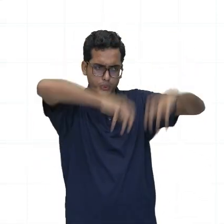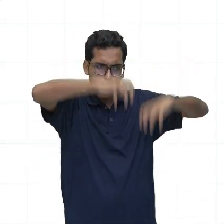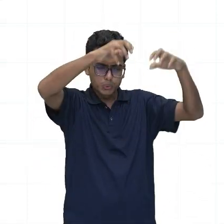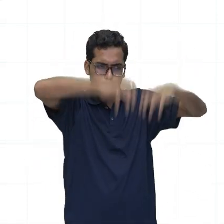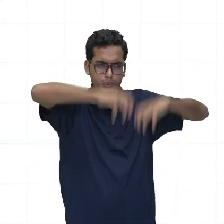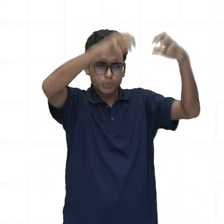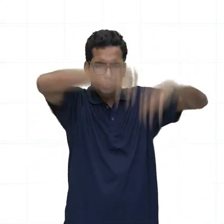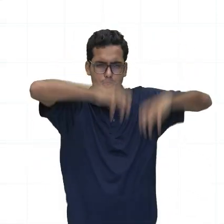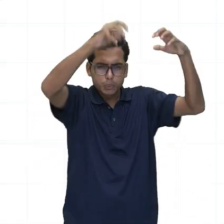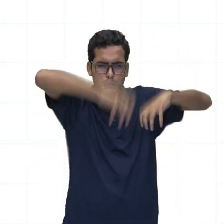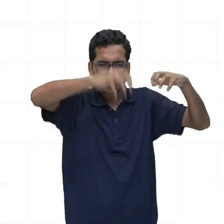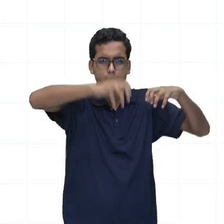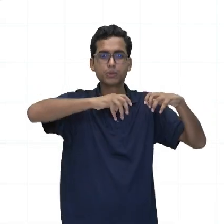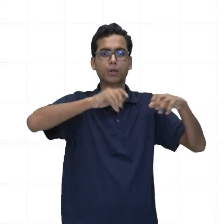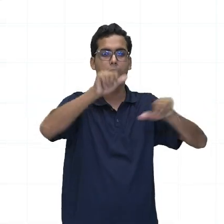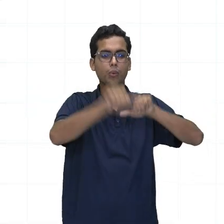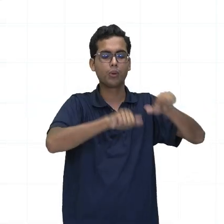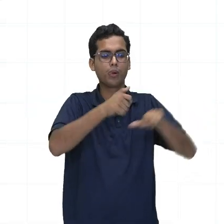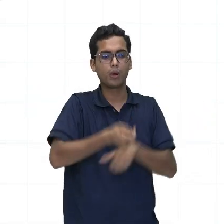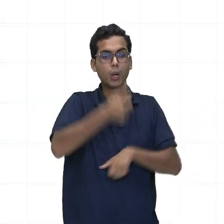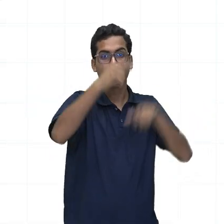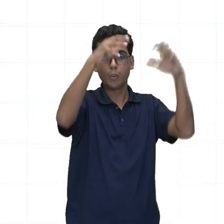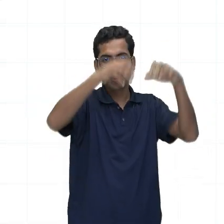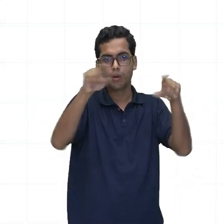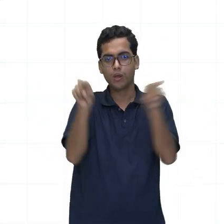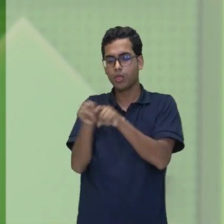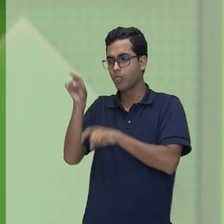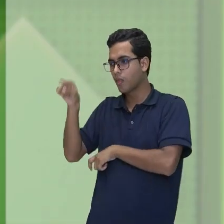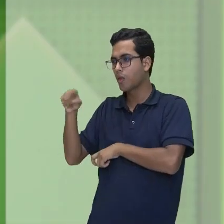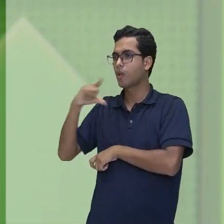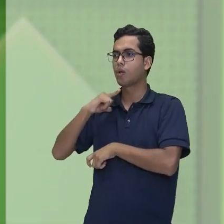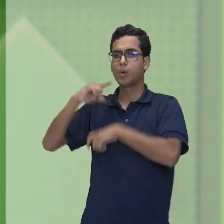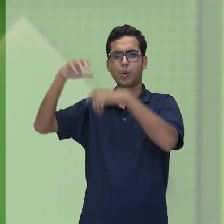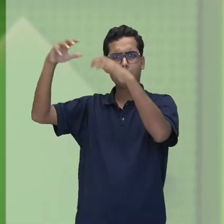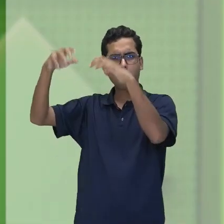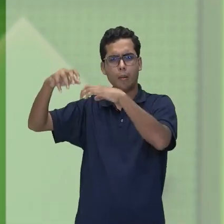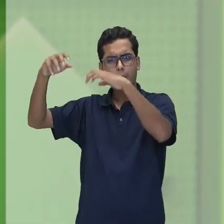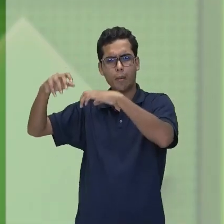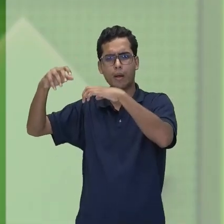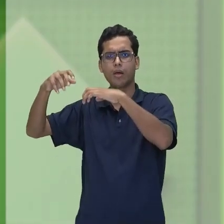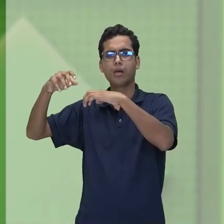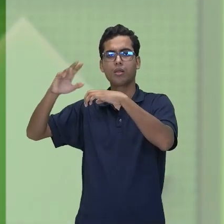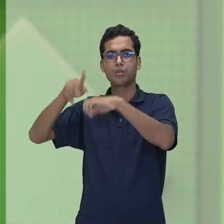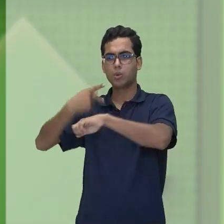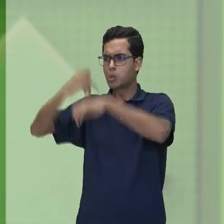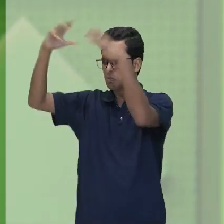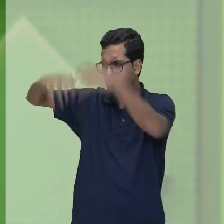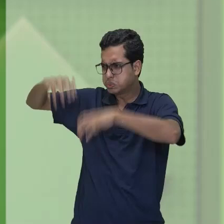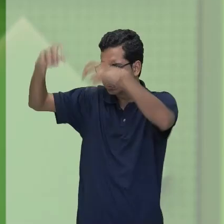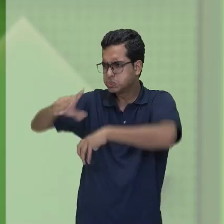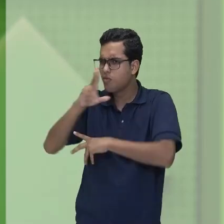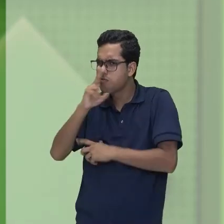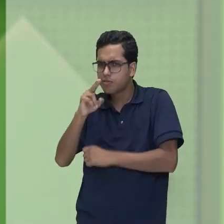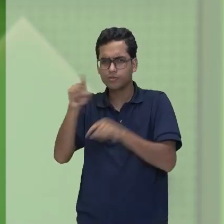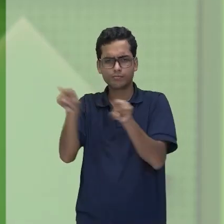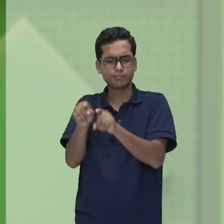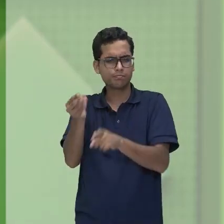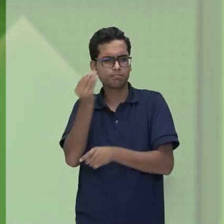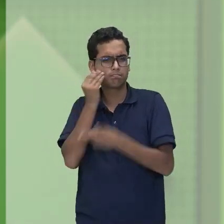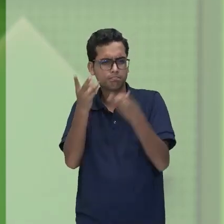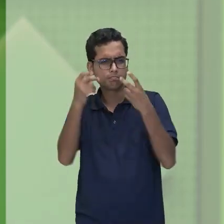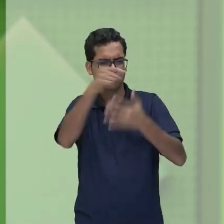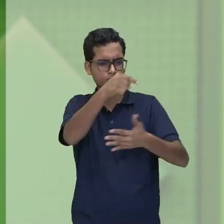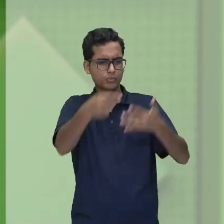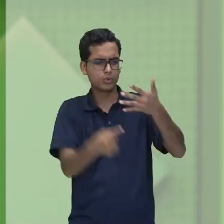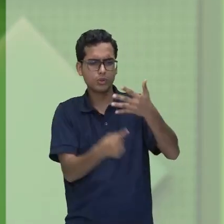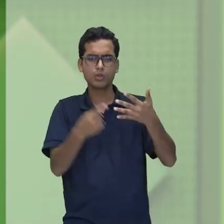mais, e locais aonde não se via uma seca tão extrema, a gente passa a observar, né? Então, todos esses fatores,